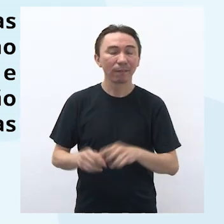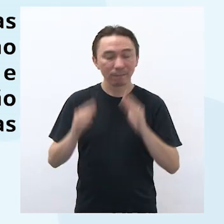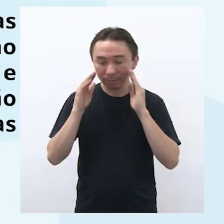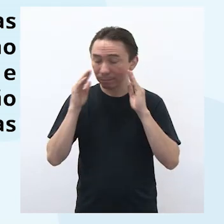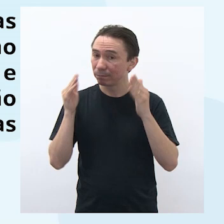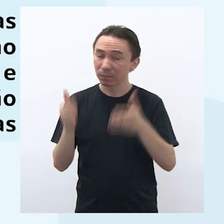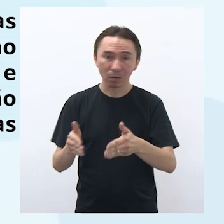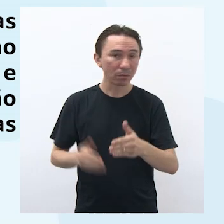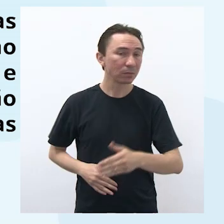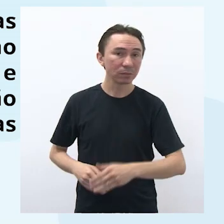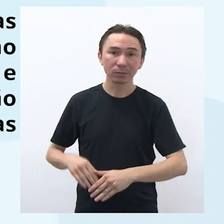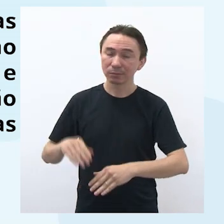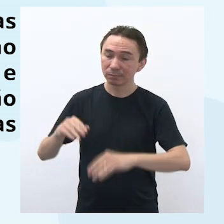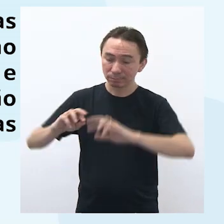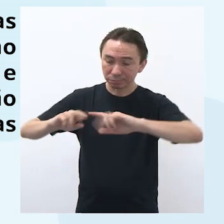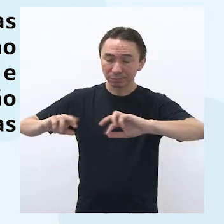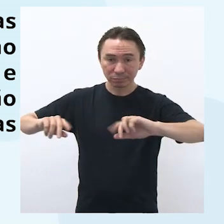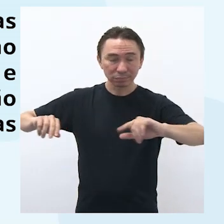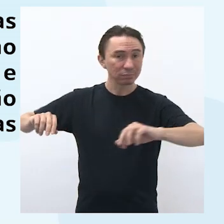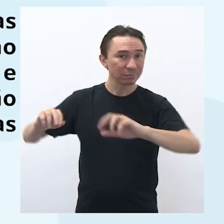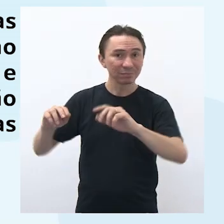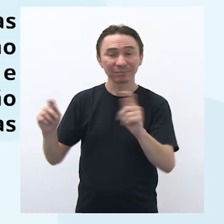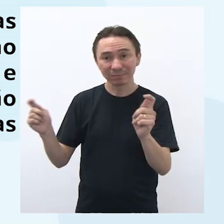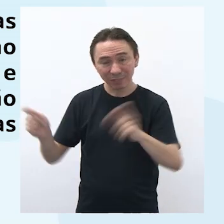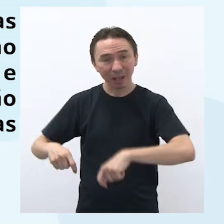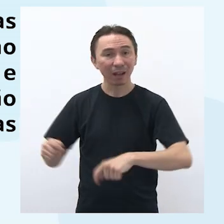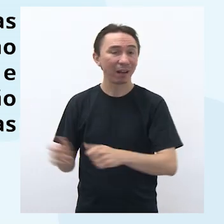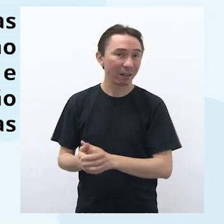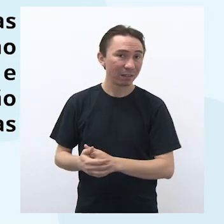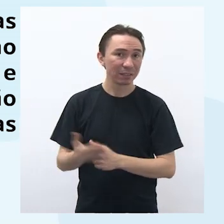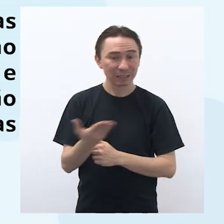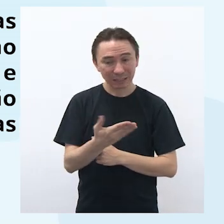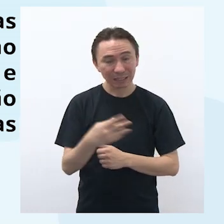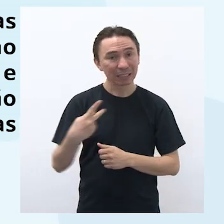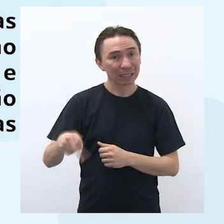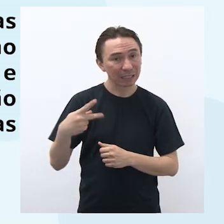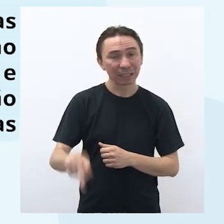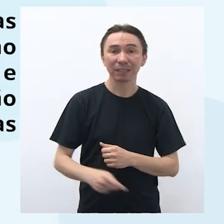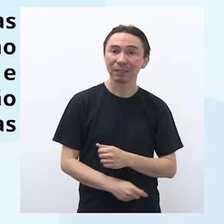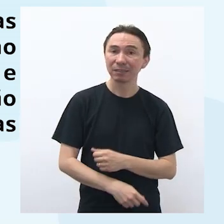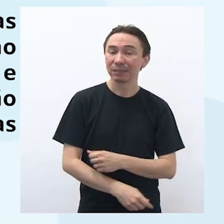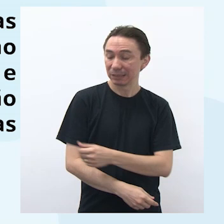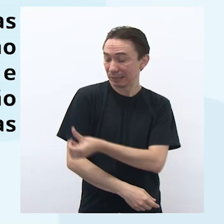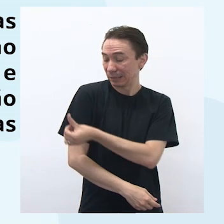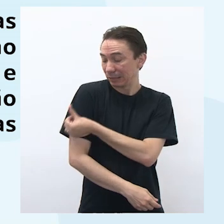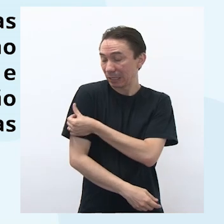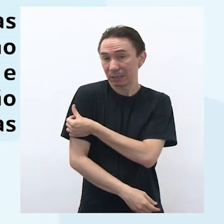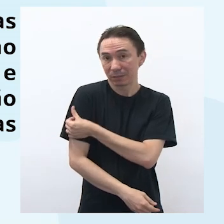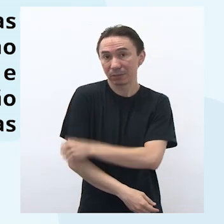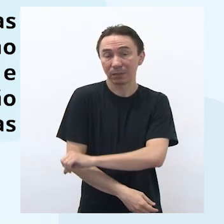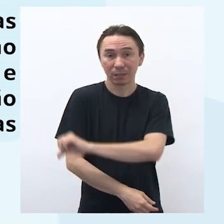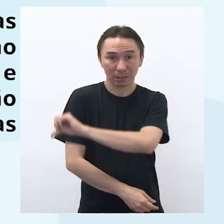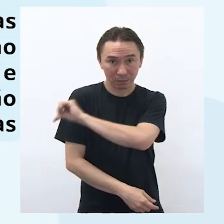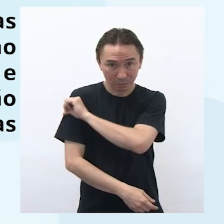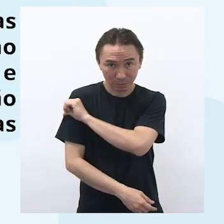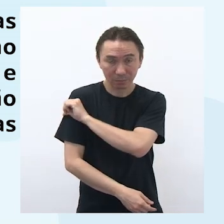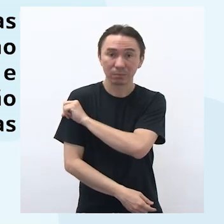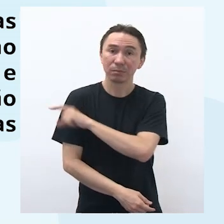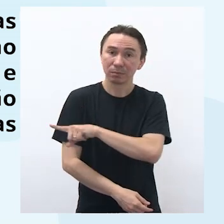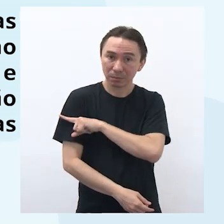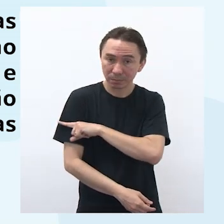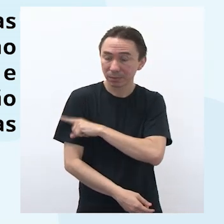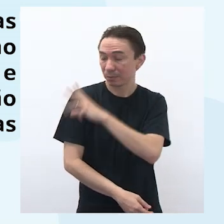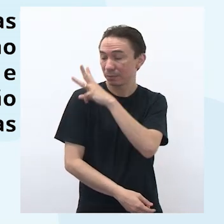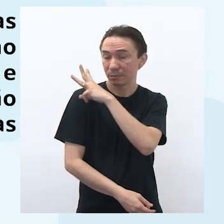das competências dos estudantes do ensino fundamental, anos finais e do ensino médio, para que a gente